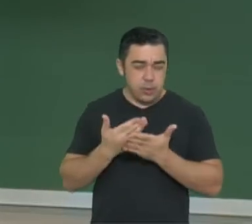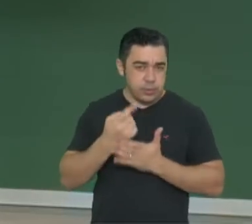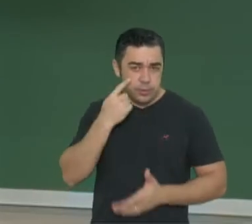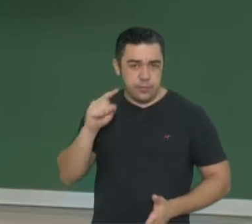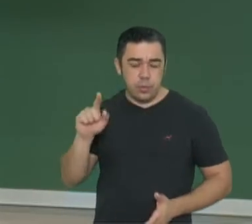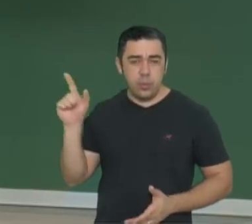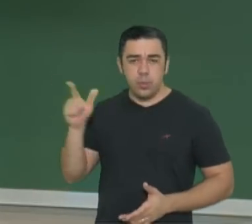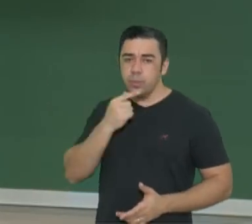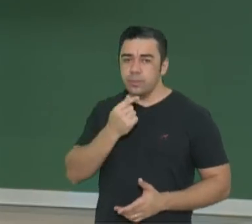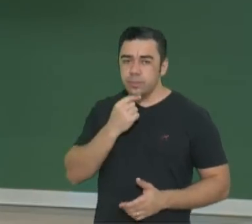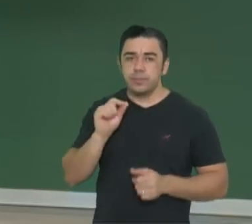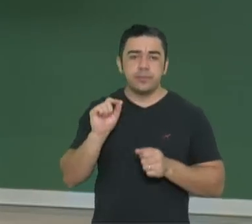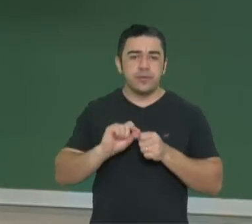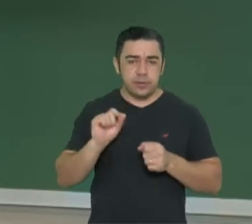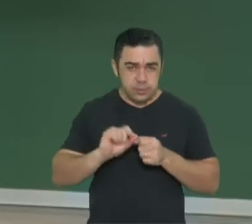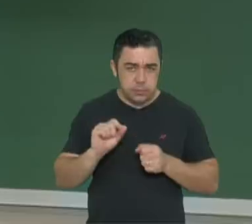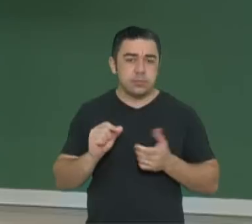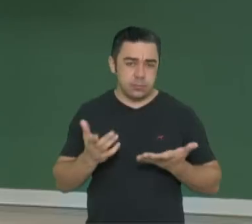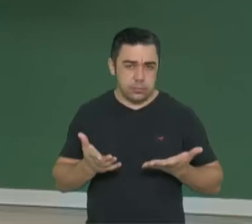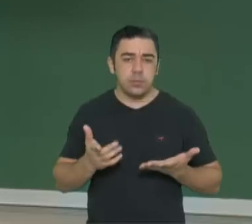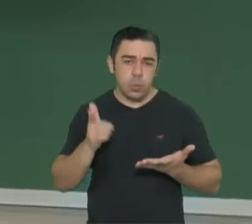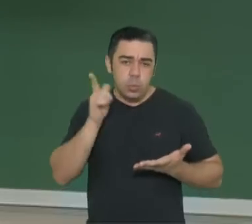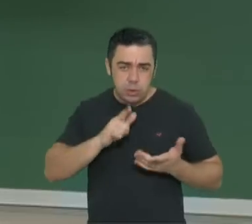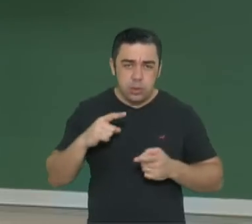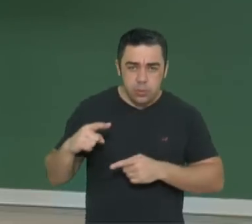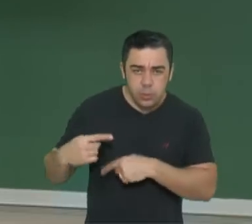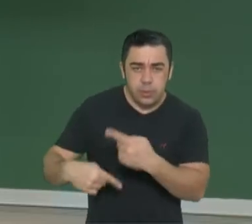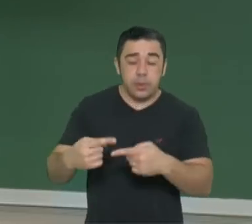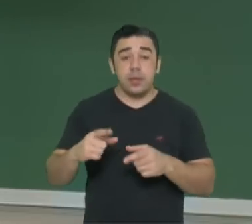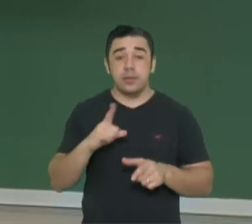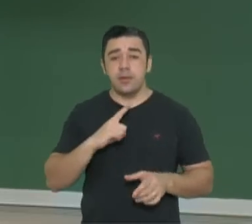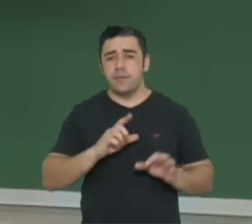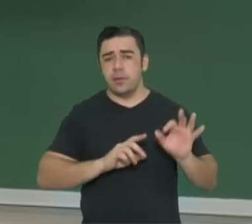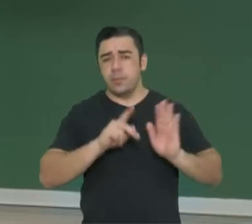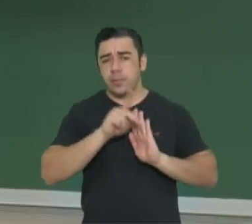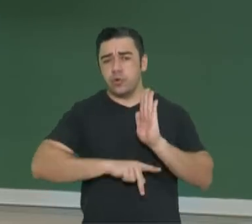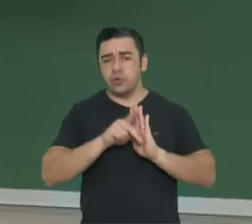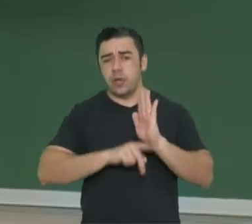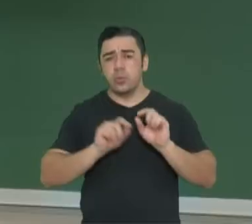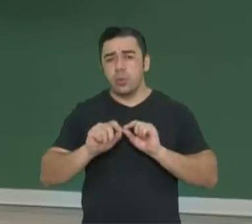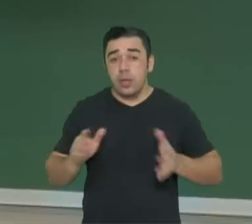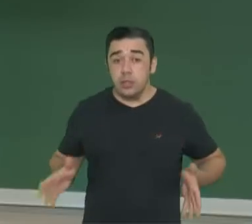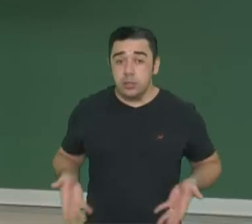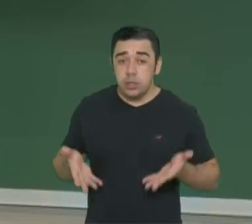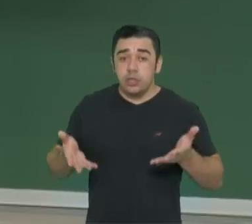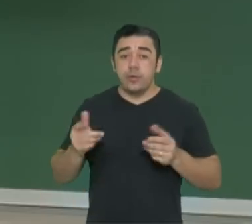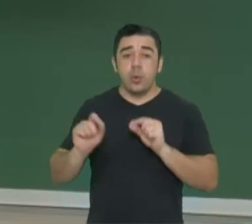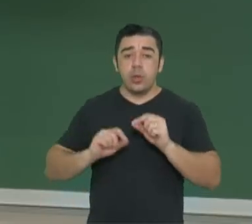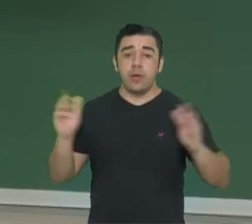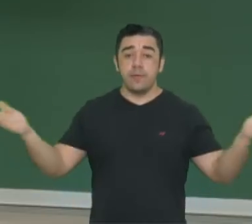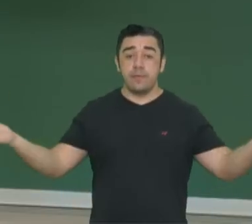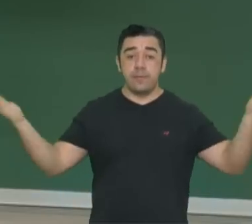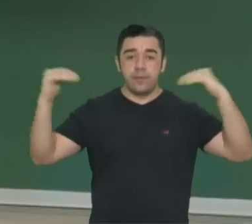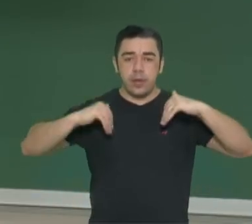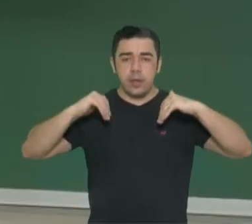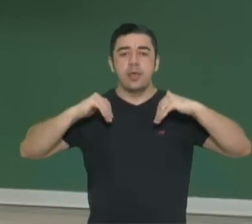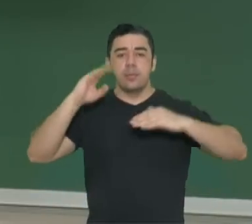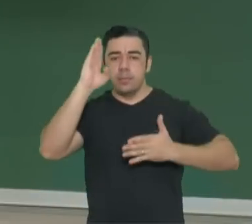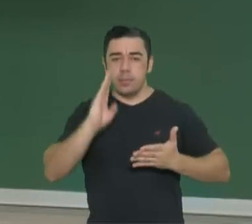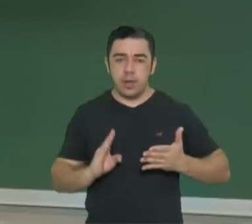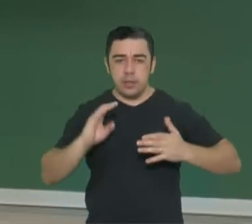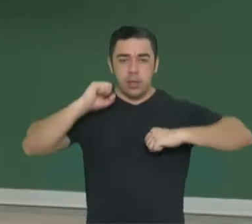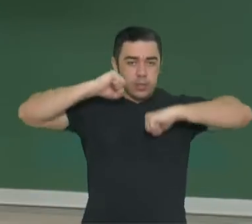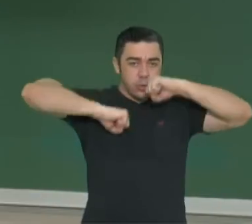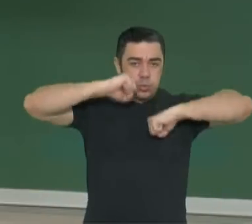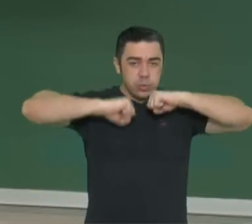o JK teve um programa de incentivar uma industrialização